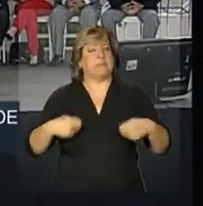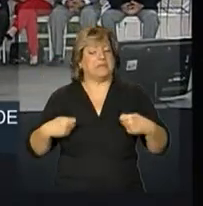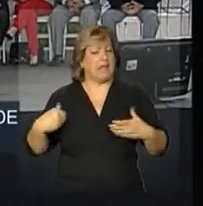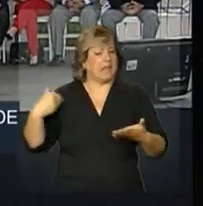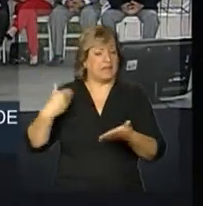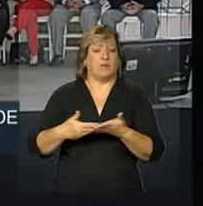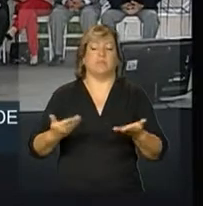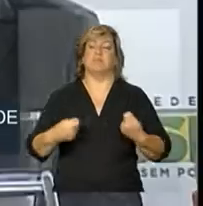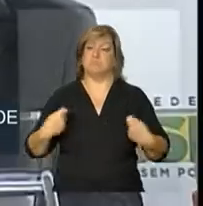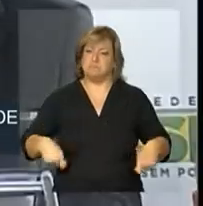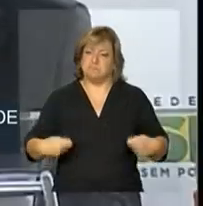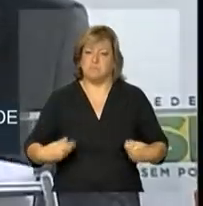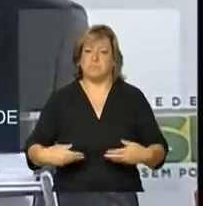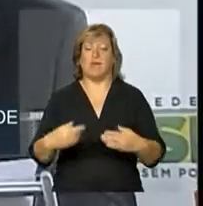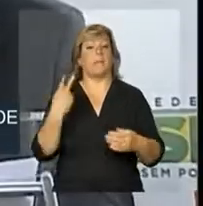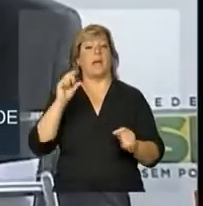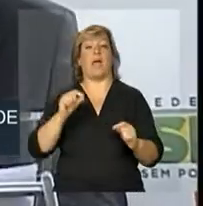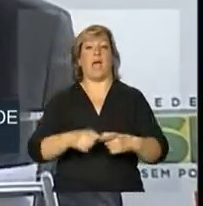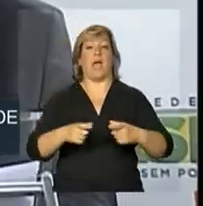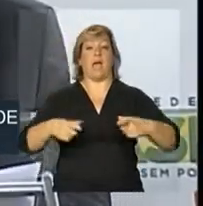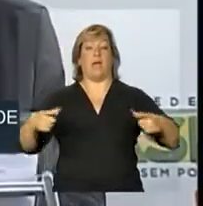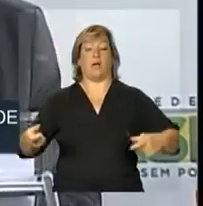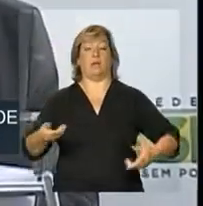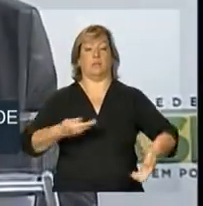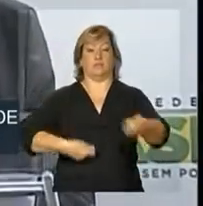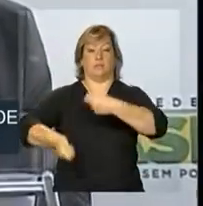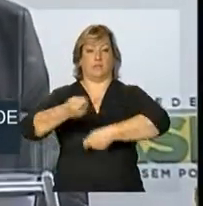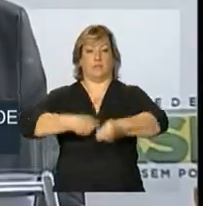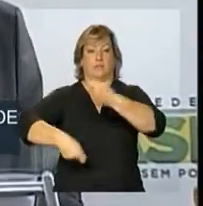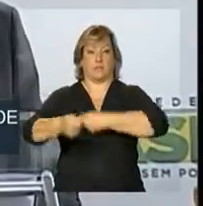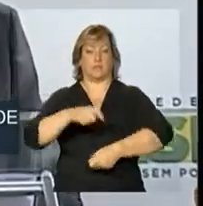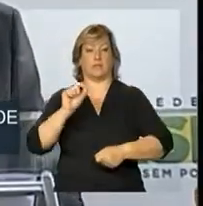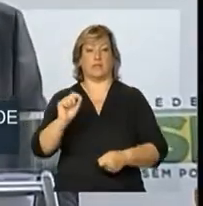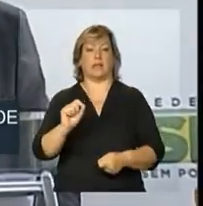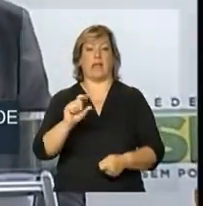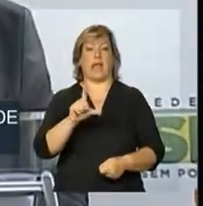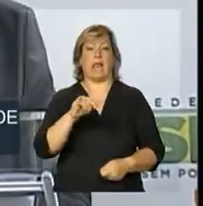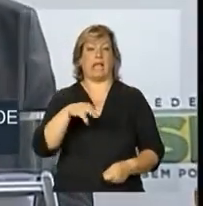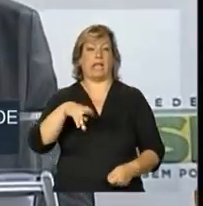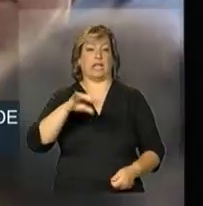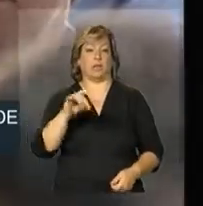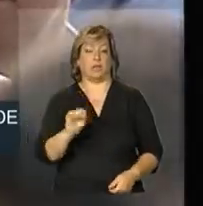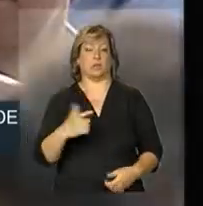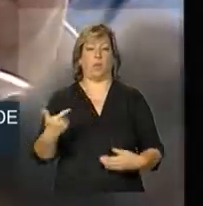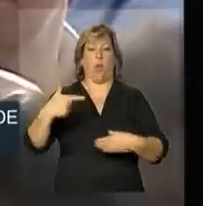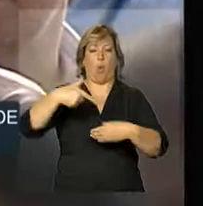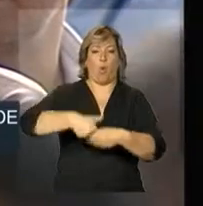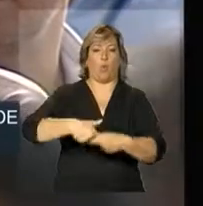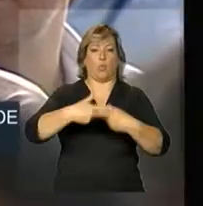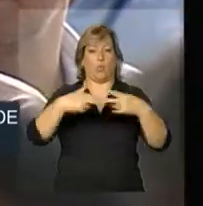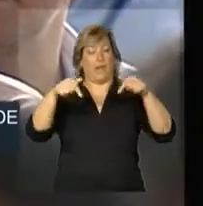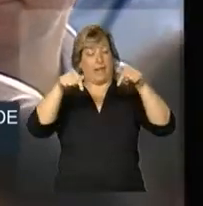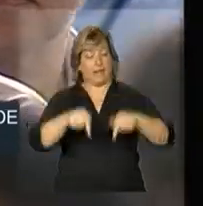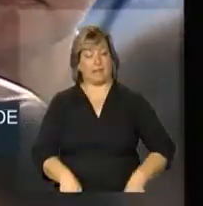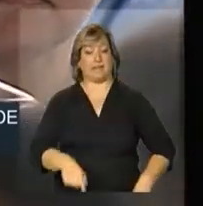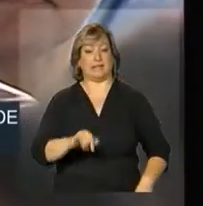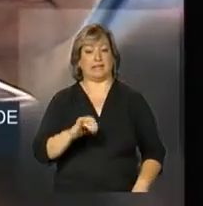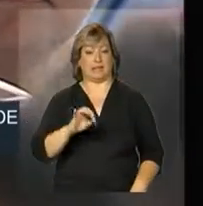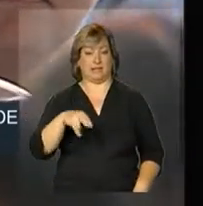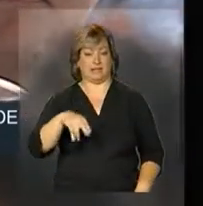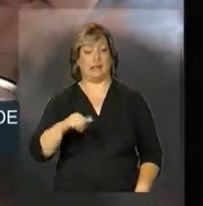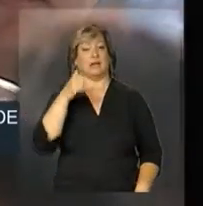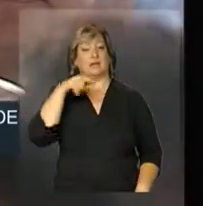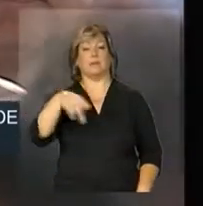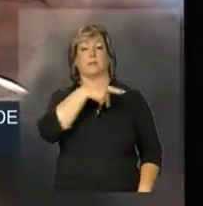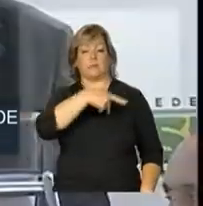aumentar a movimentação de líquidos, de combustíveis aqui em Itaqui, e a presidenta Dilma,